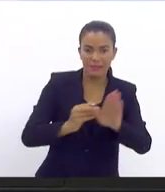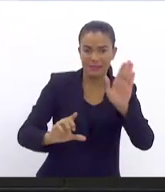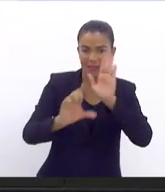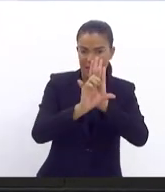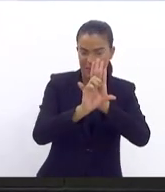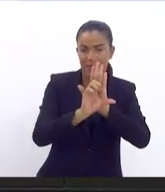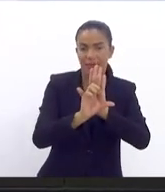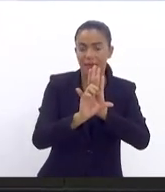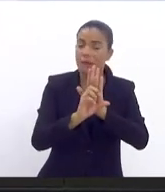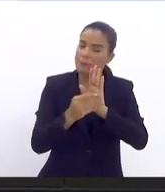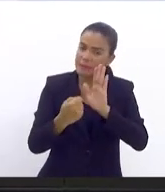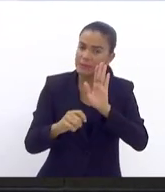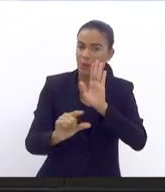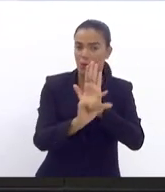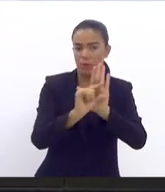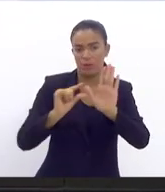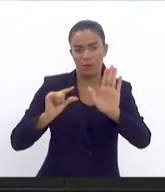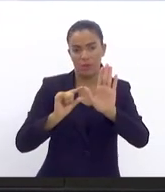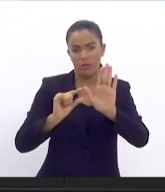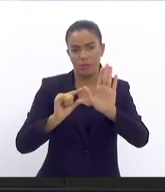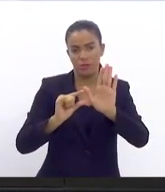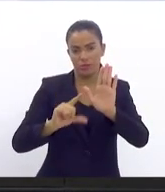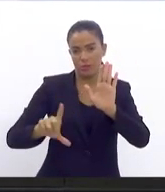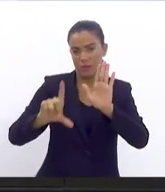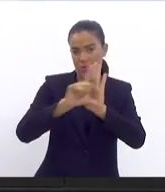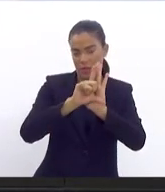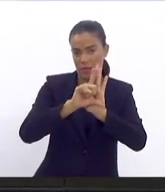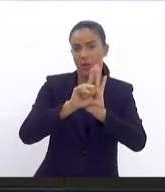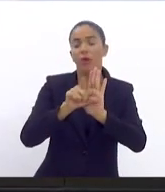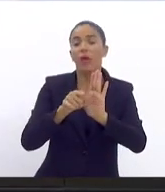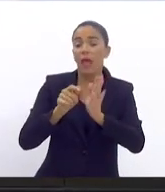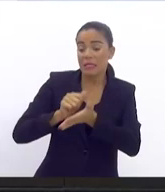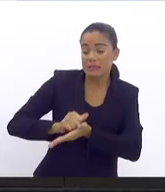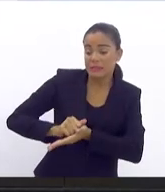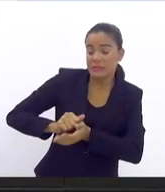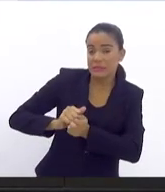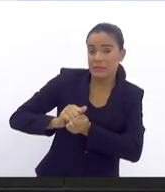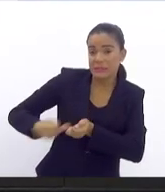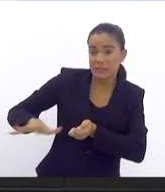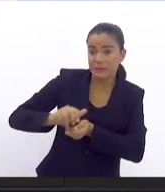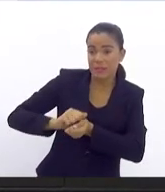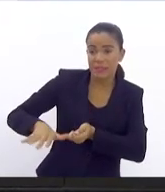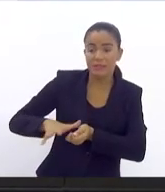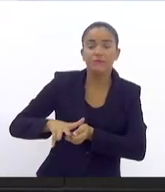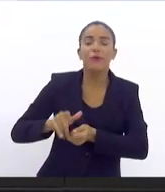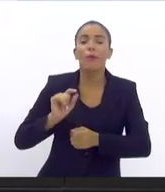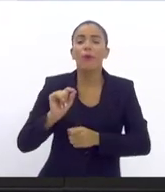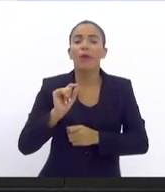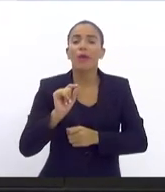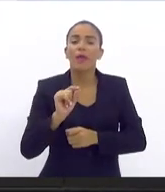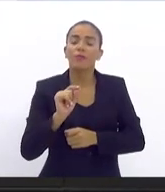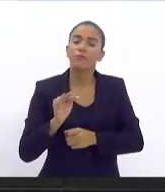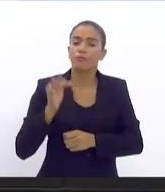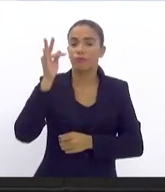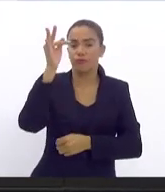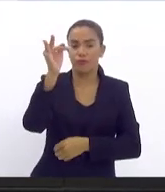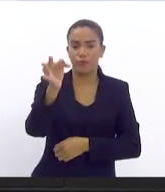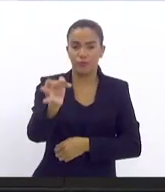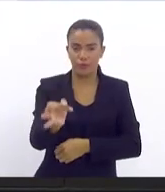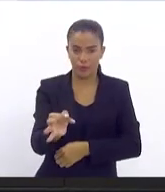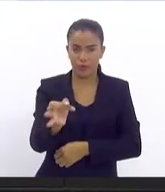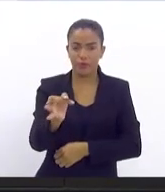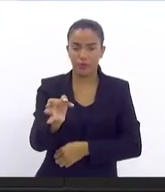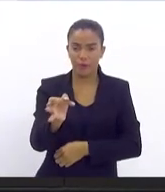que conste no texto do projeto de lei que essa despesa será no futuro, e impondo que